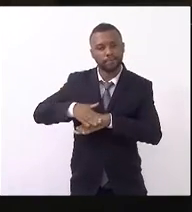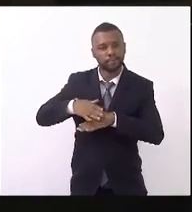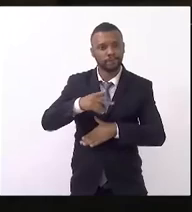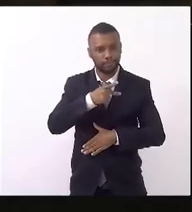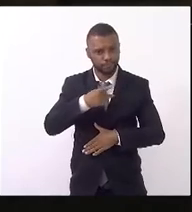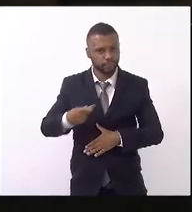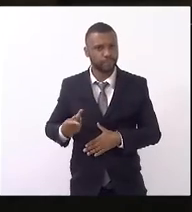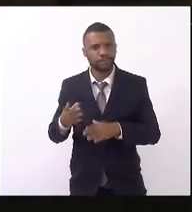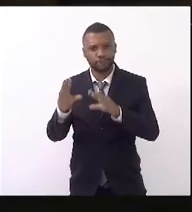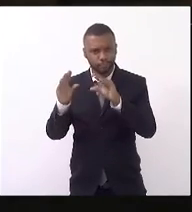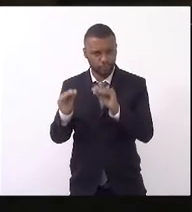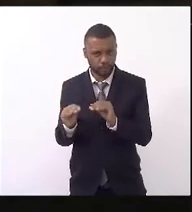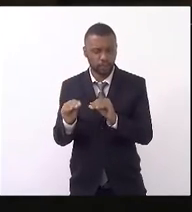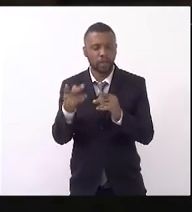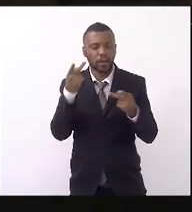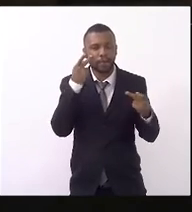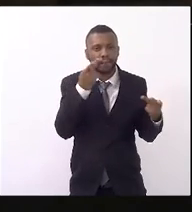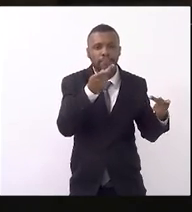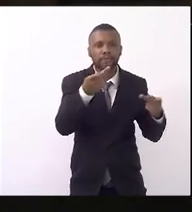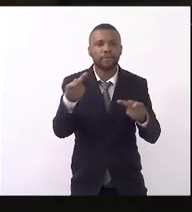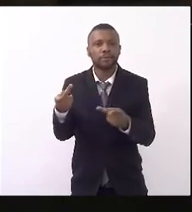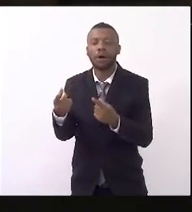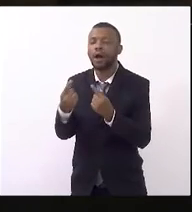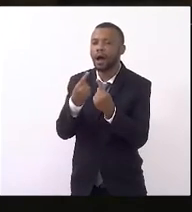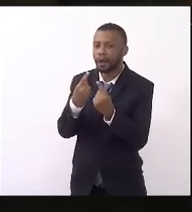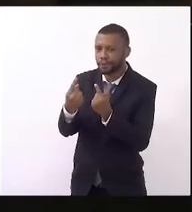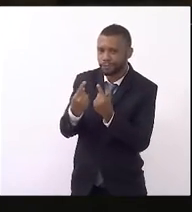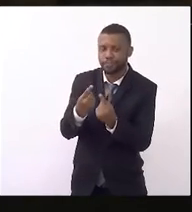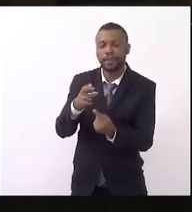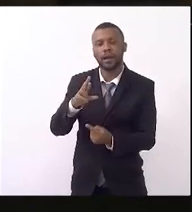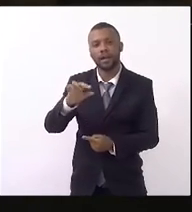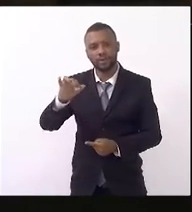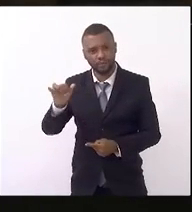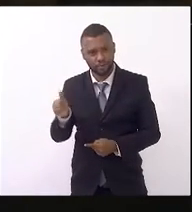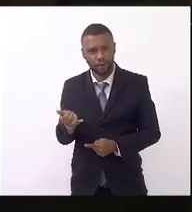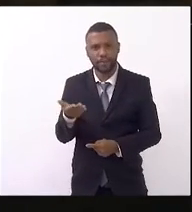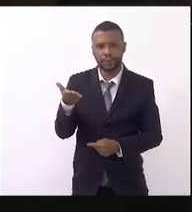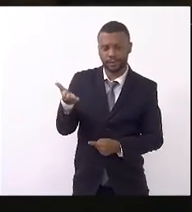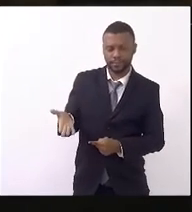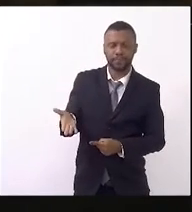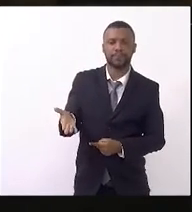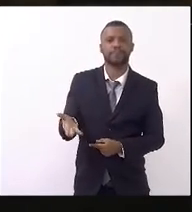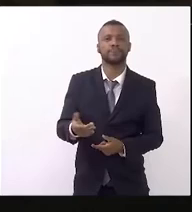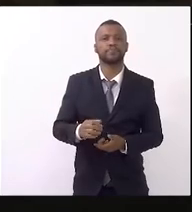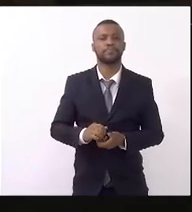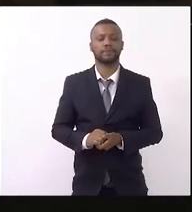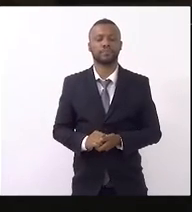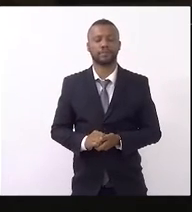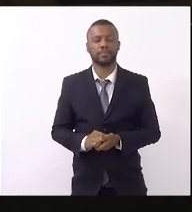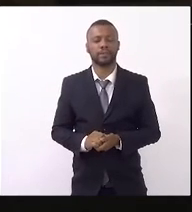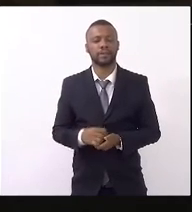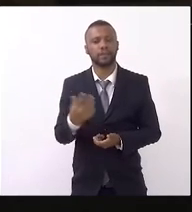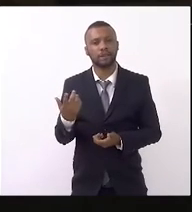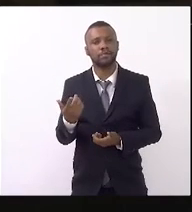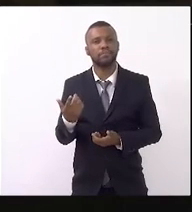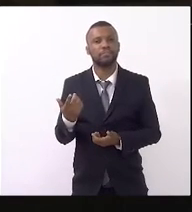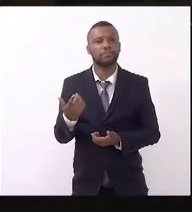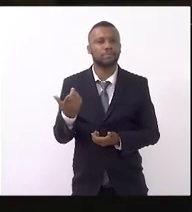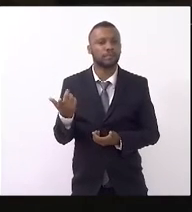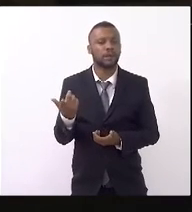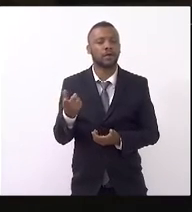noite, disse que visitou a RJ, né, dando, então, o